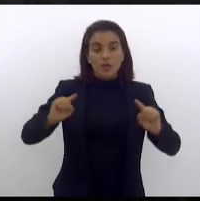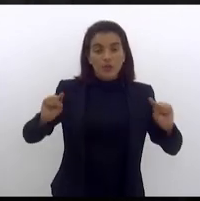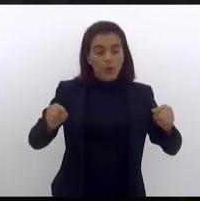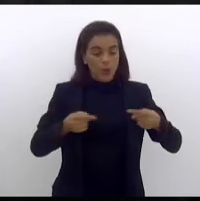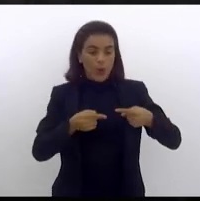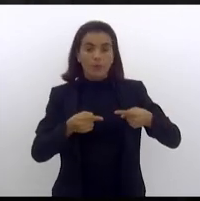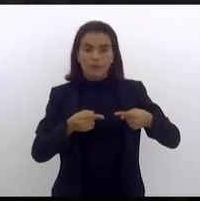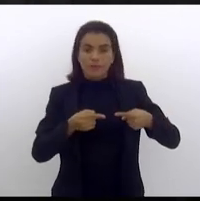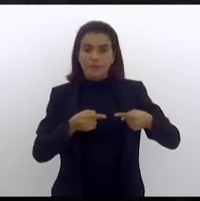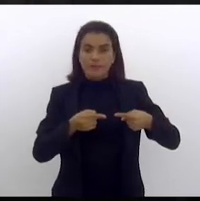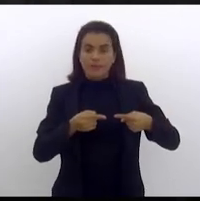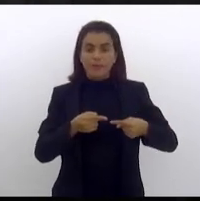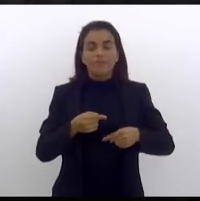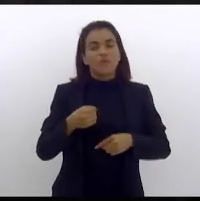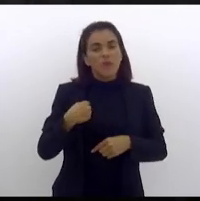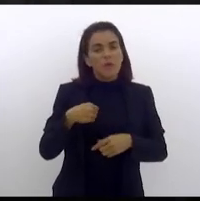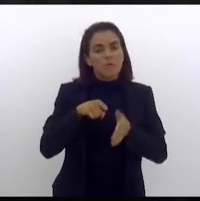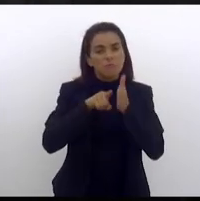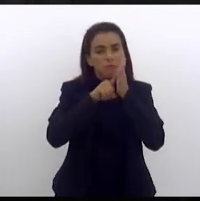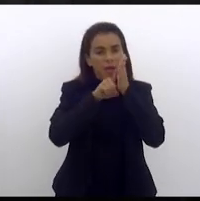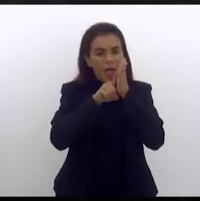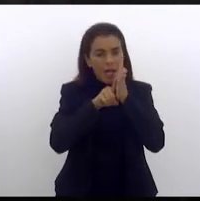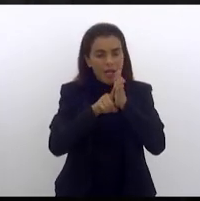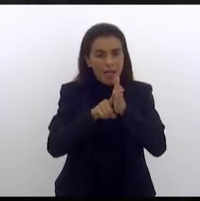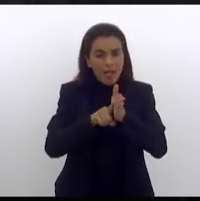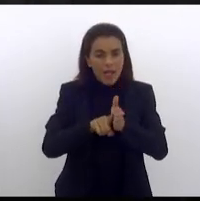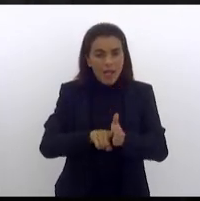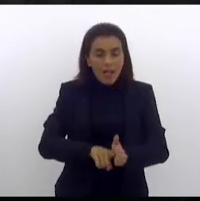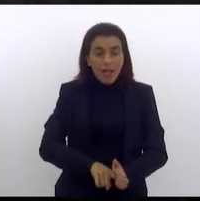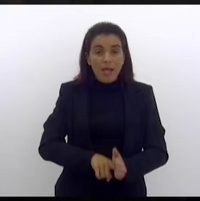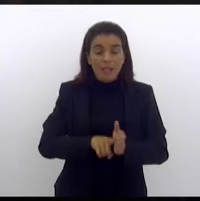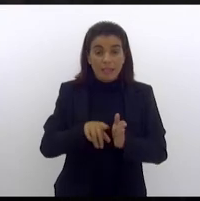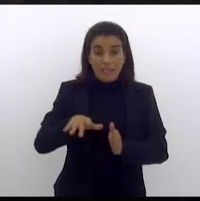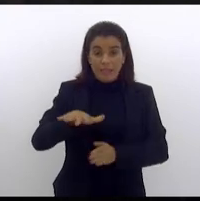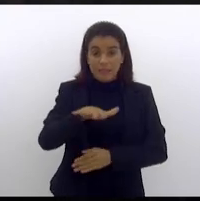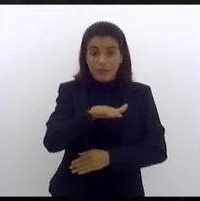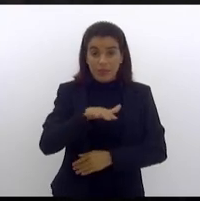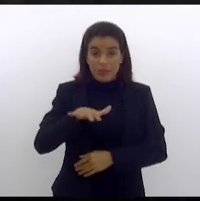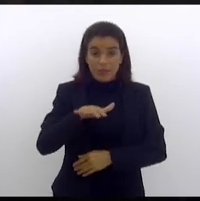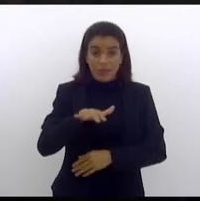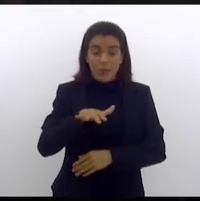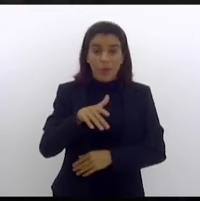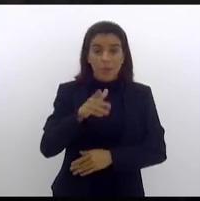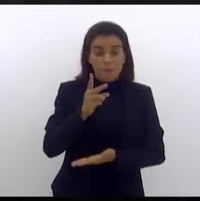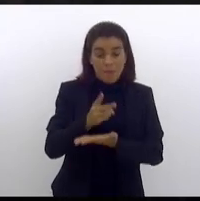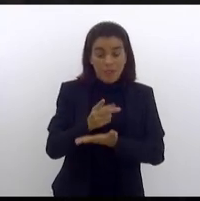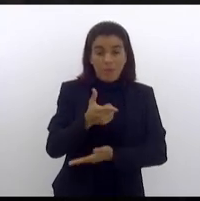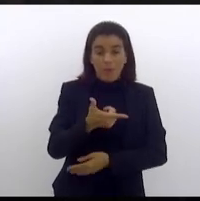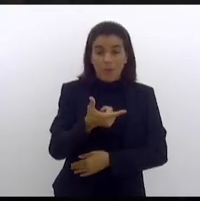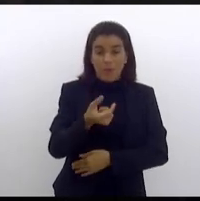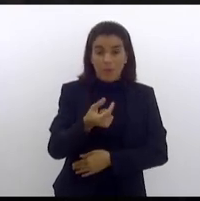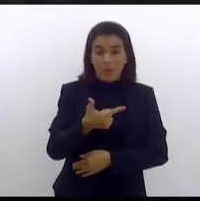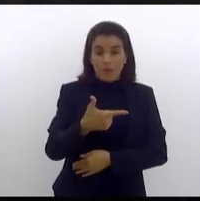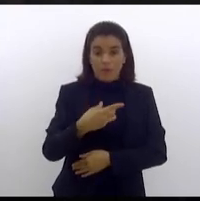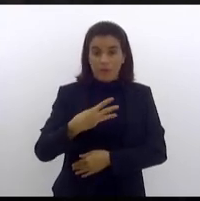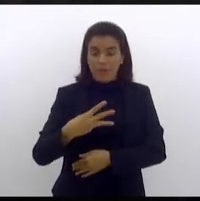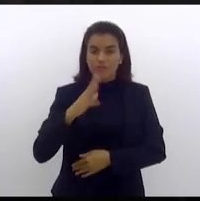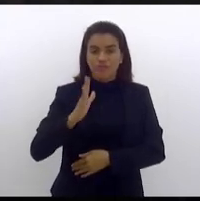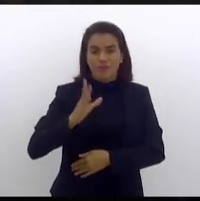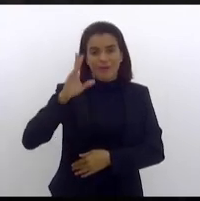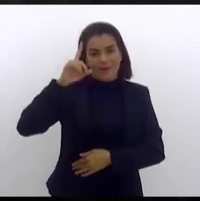oposição Eu verifiquei que a situação já em 2023 era muito